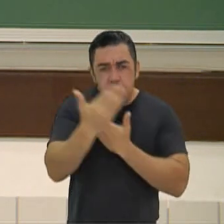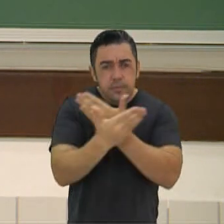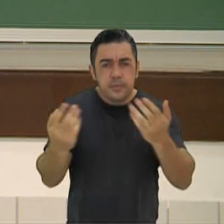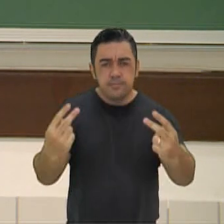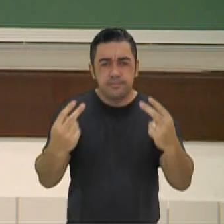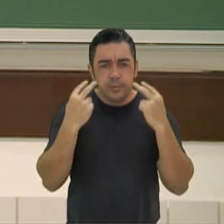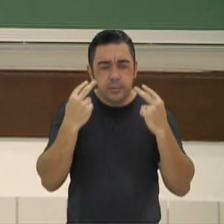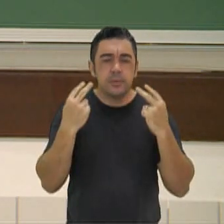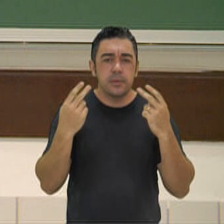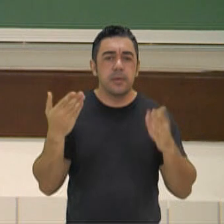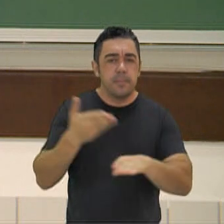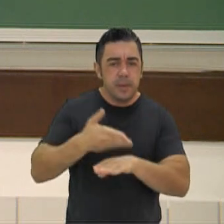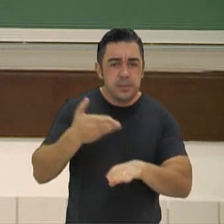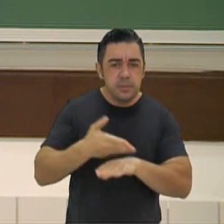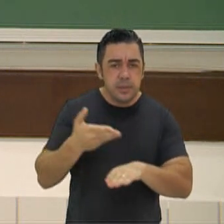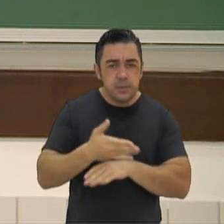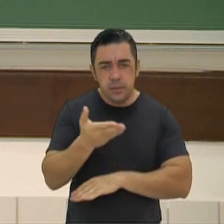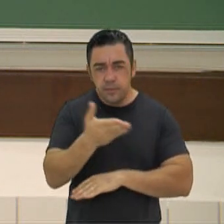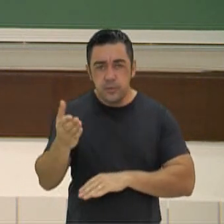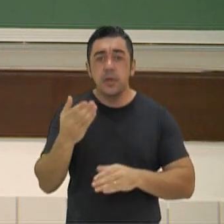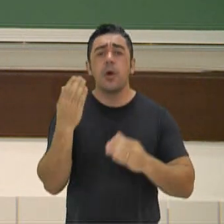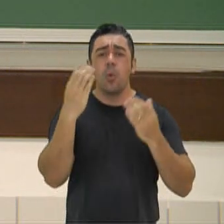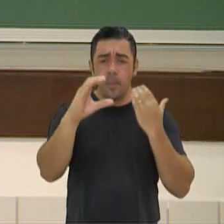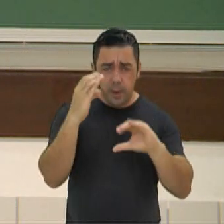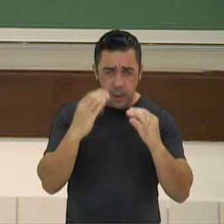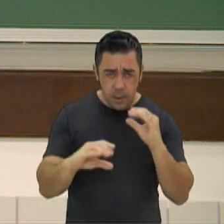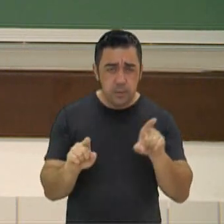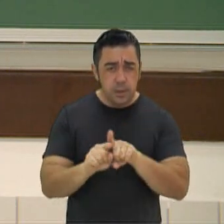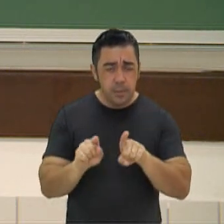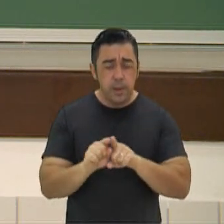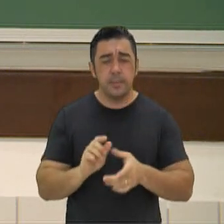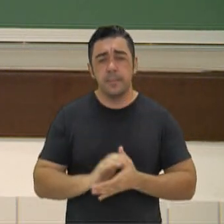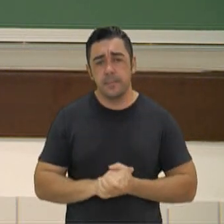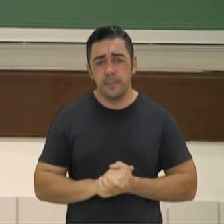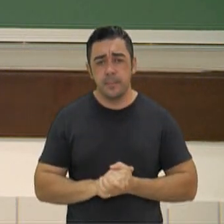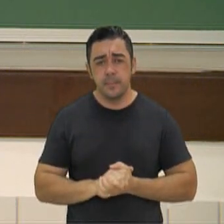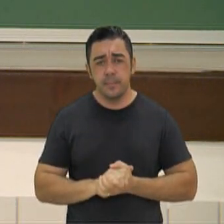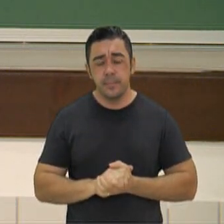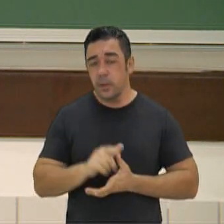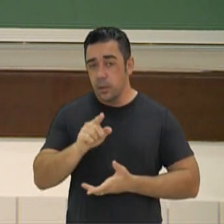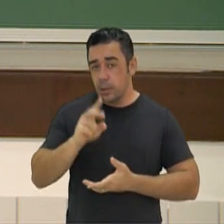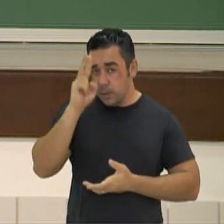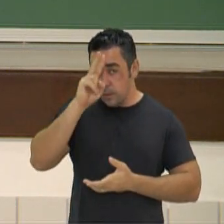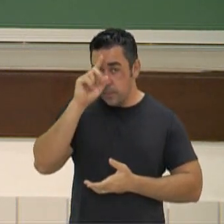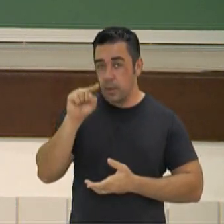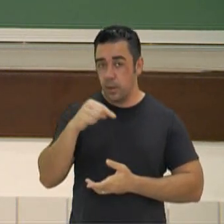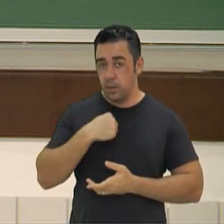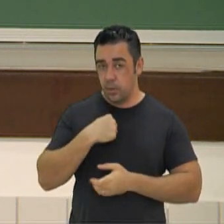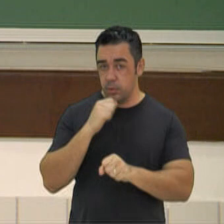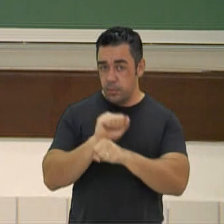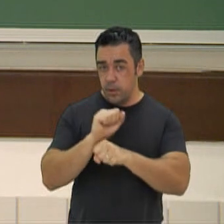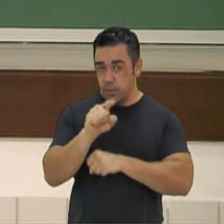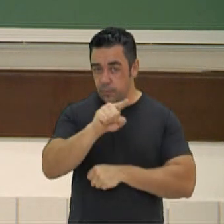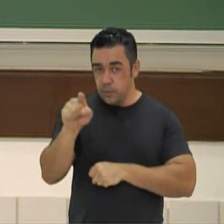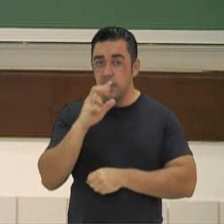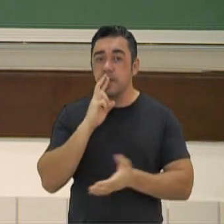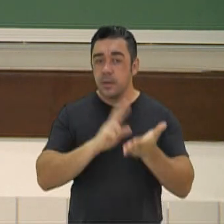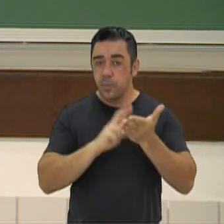presença de vocês, pela participação aí nos comentários e lembrando que eu estou aguardando a resposta de vocês nos